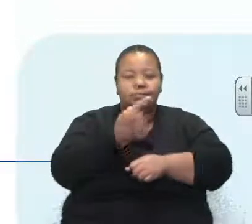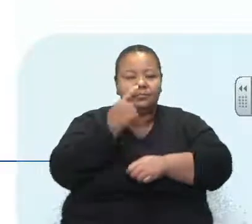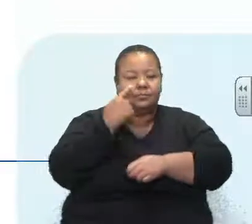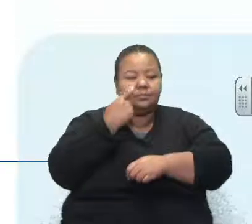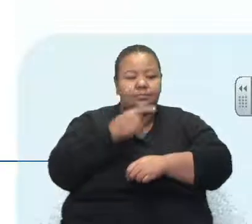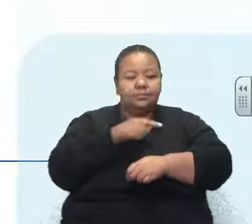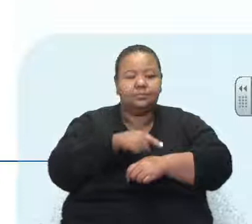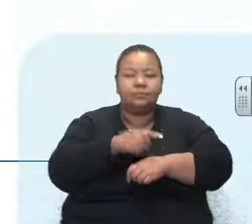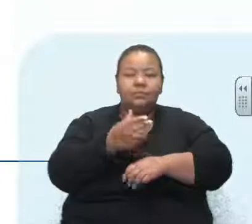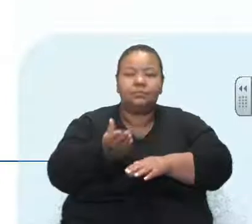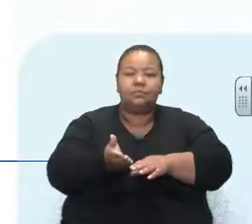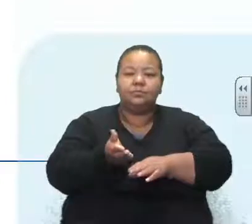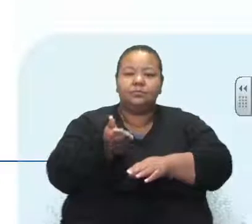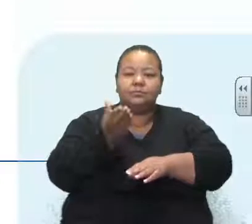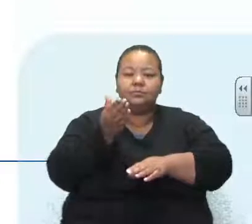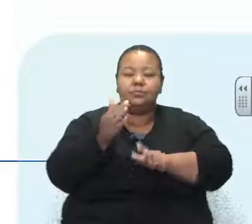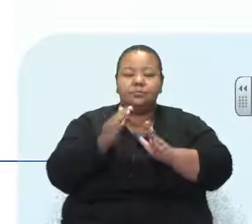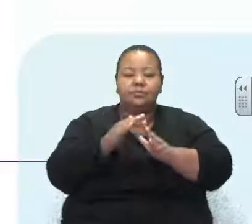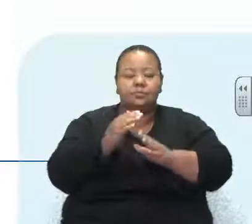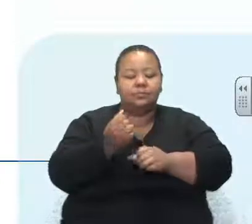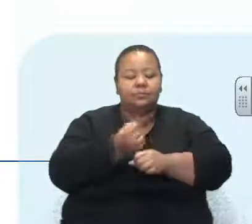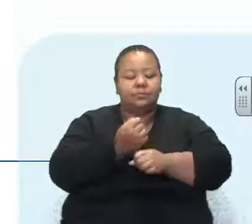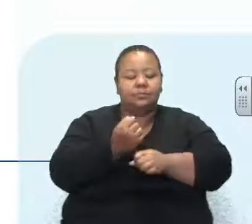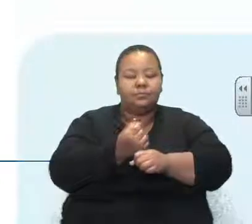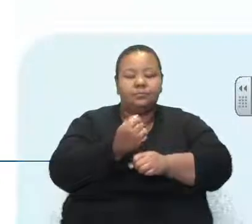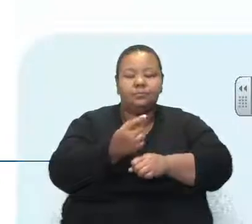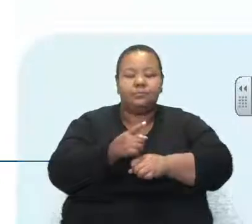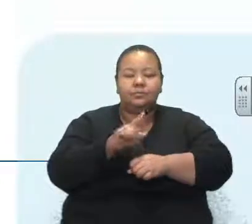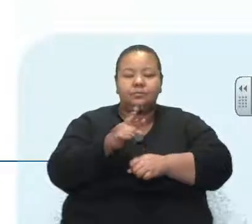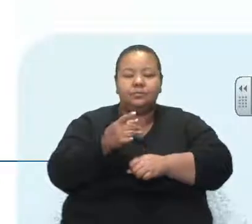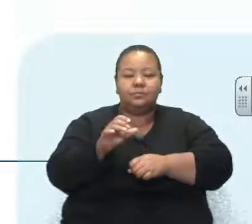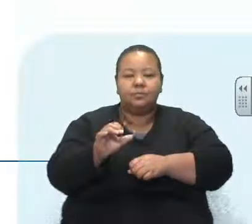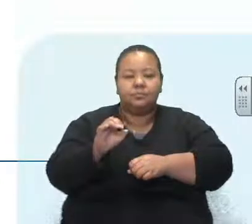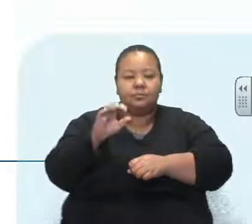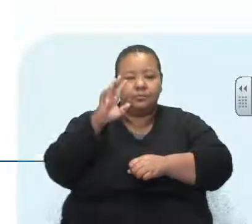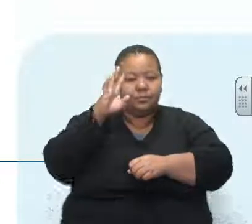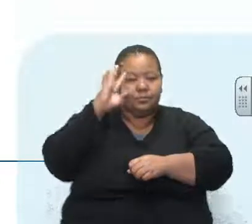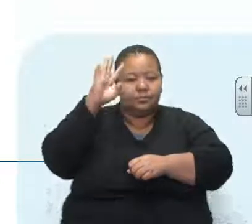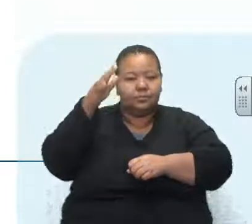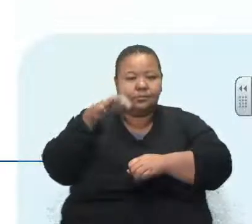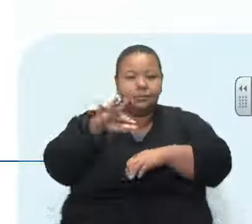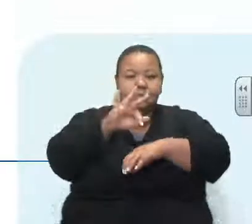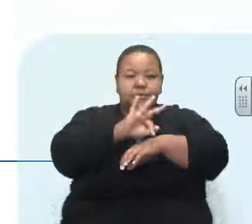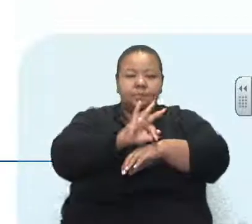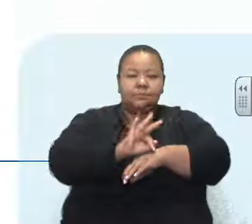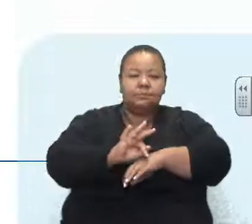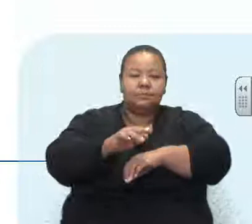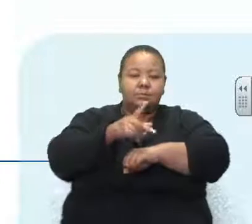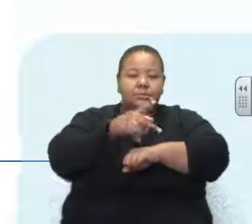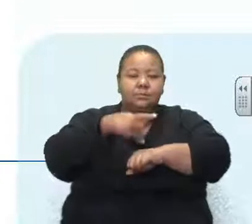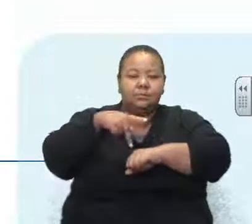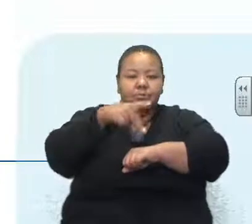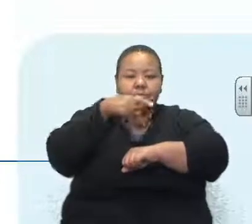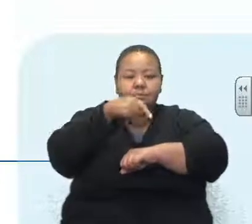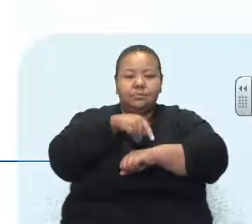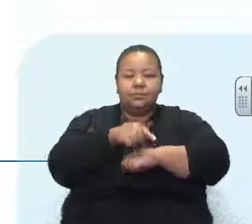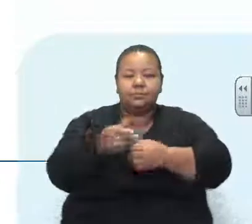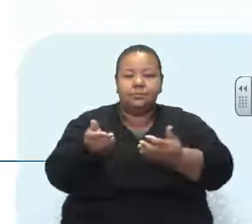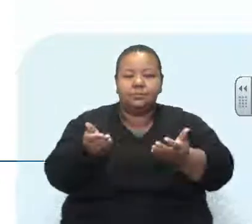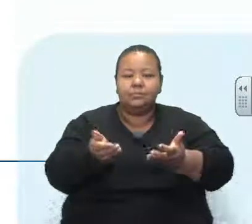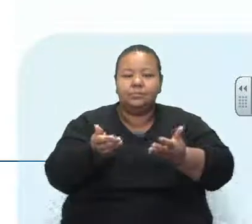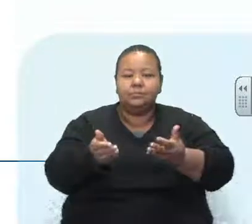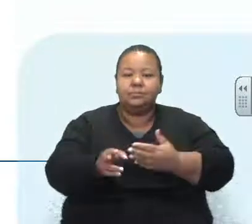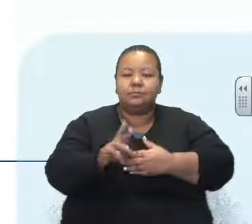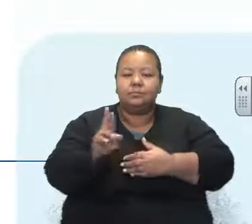das construções habitacionais em 18 principais capitais do país. Ele é um dos índices que hoje é